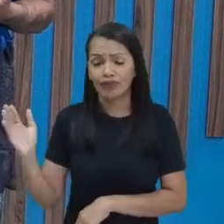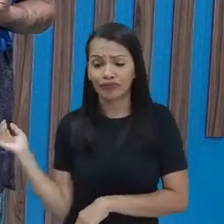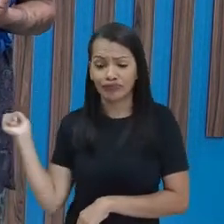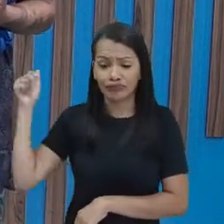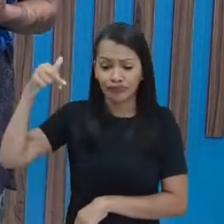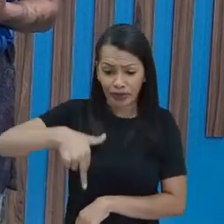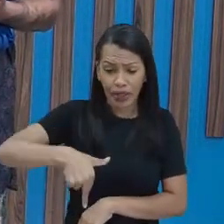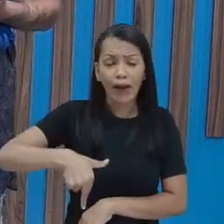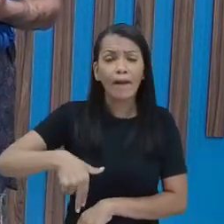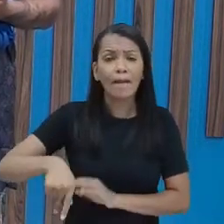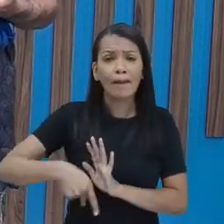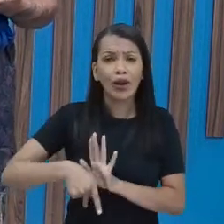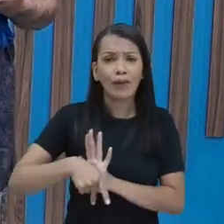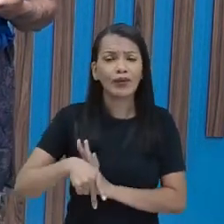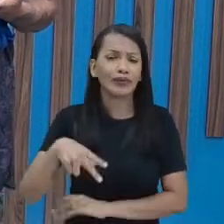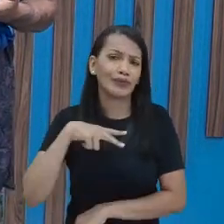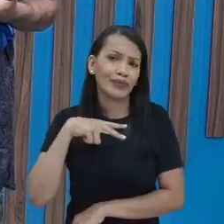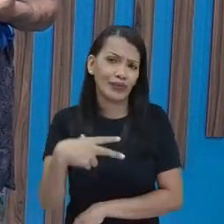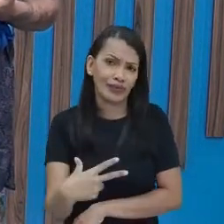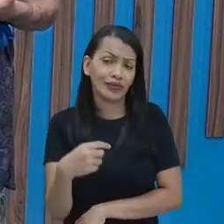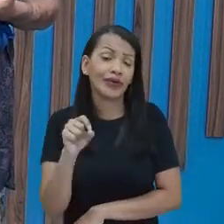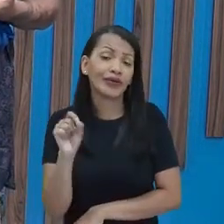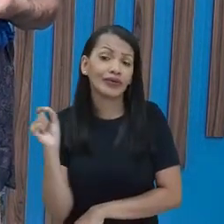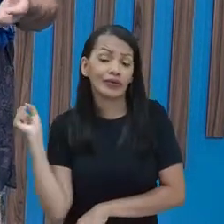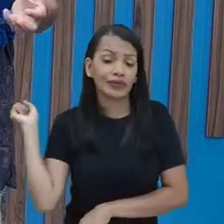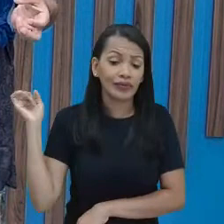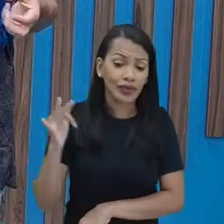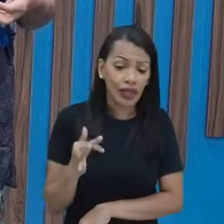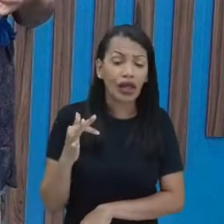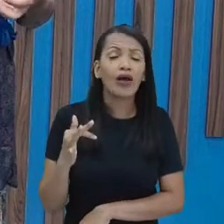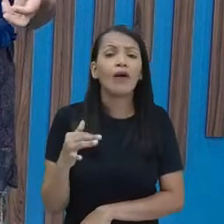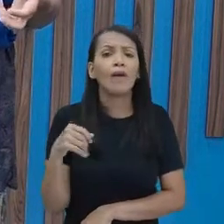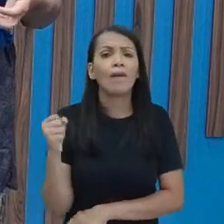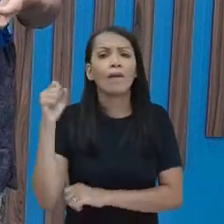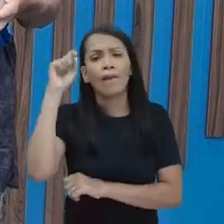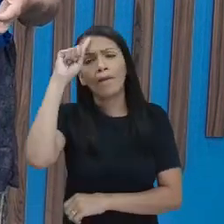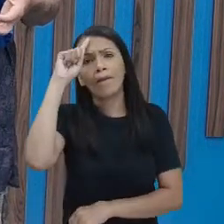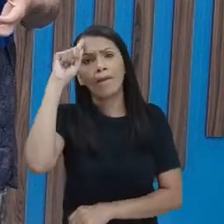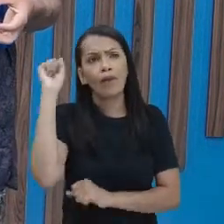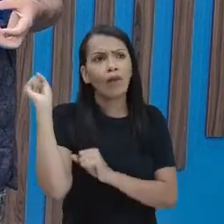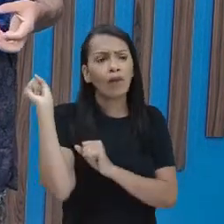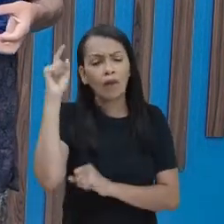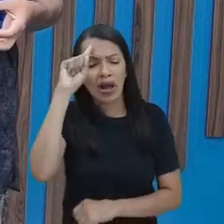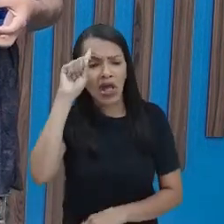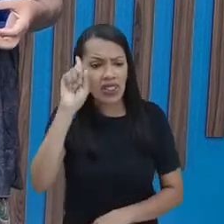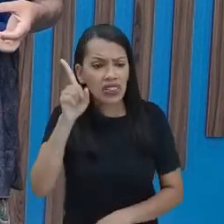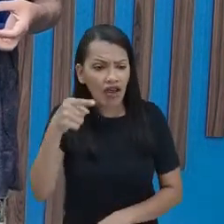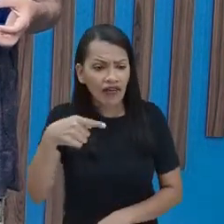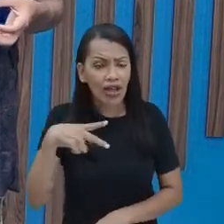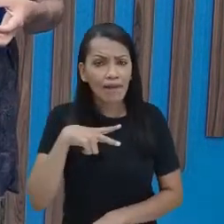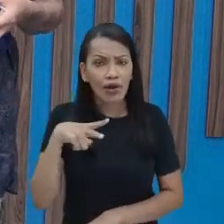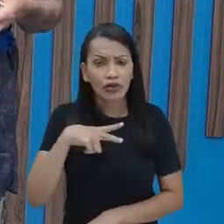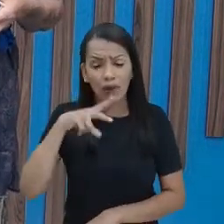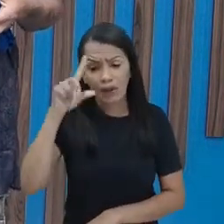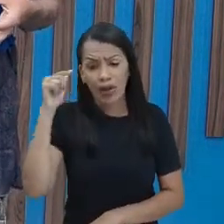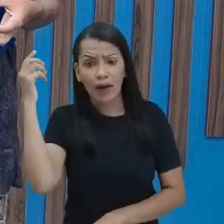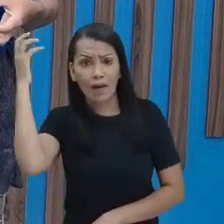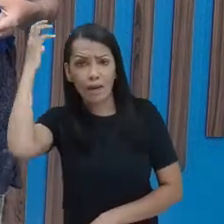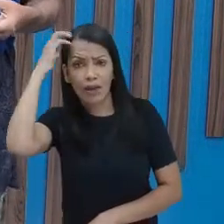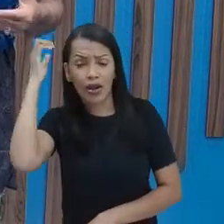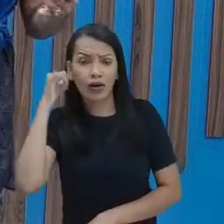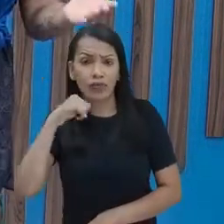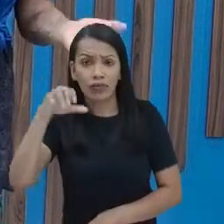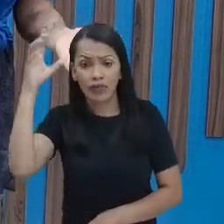os portugueses, e trouxeram o quê? Todo o poder de Portugal. A pessoa que morava lá em Portugal, o rei e a rainha